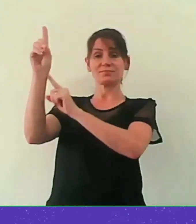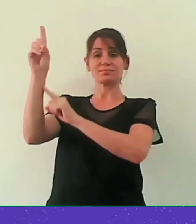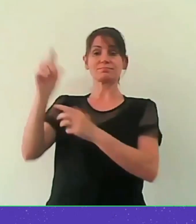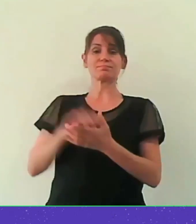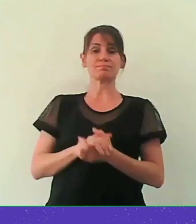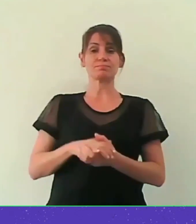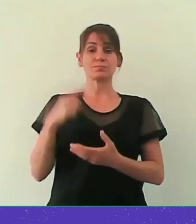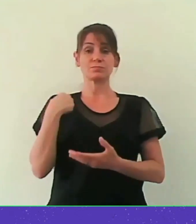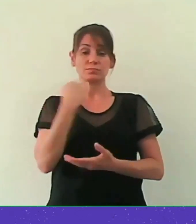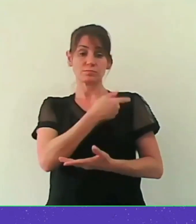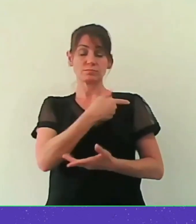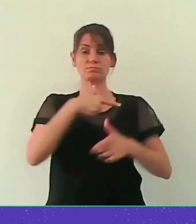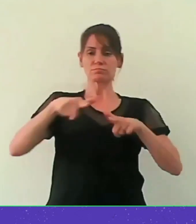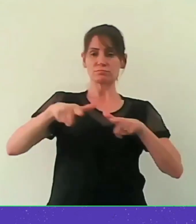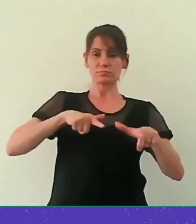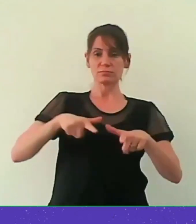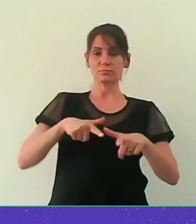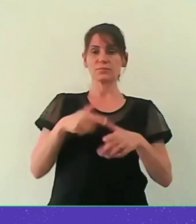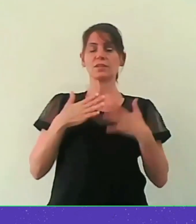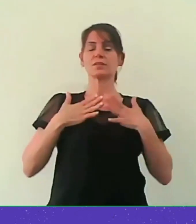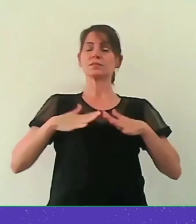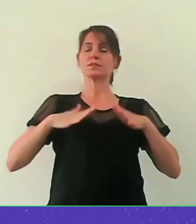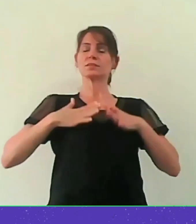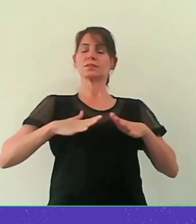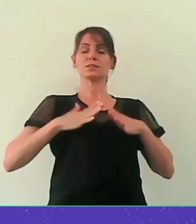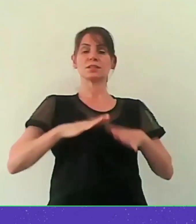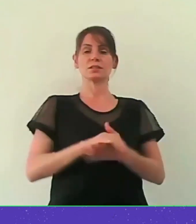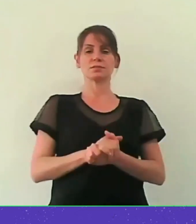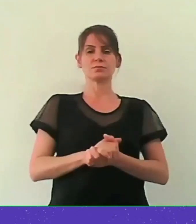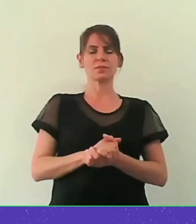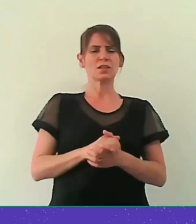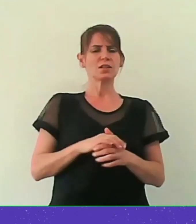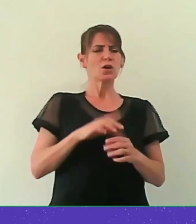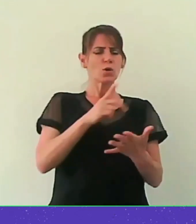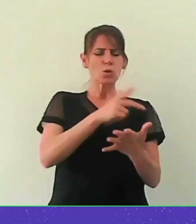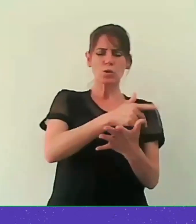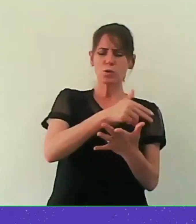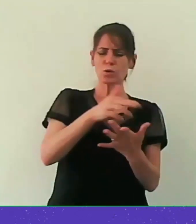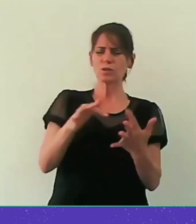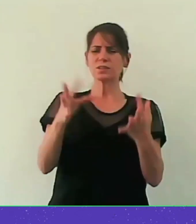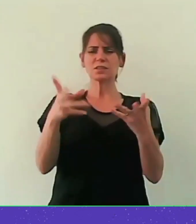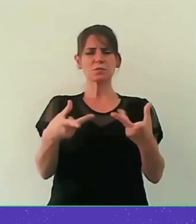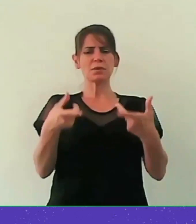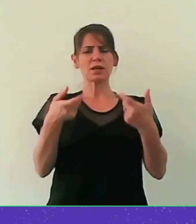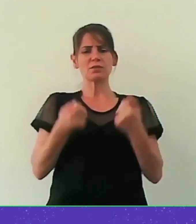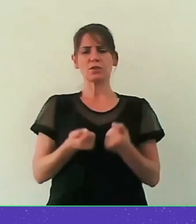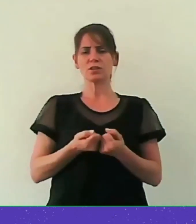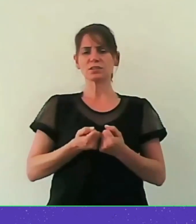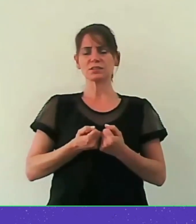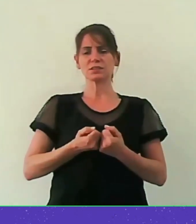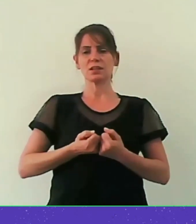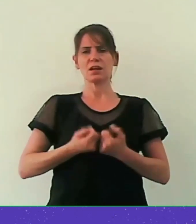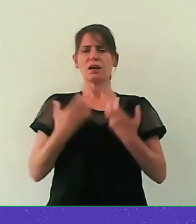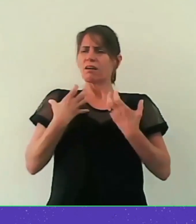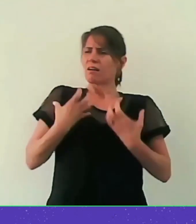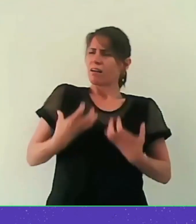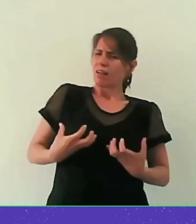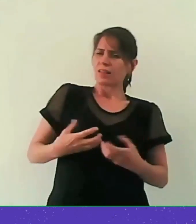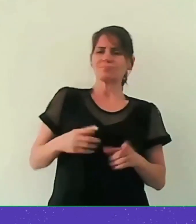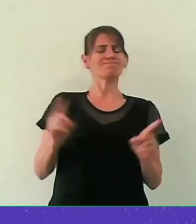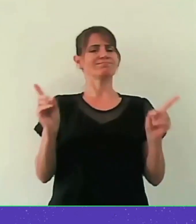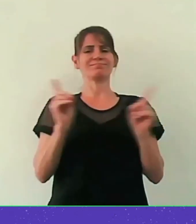descanso. Grandes coisas o Senhor tem feito no nosso meio, mas sem muito cansaço, não é? Nós